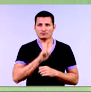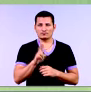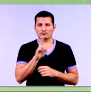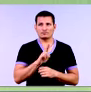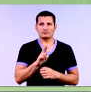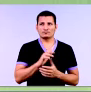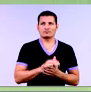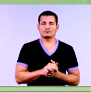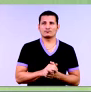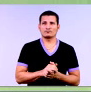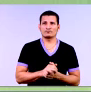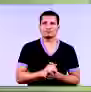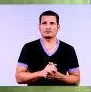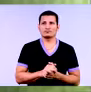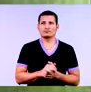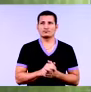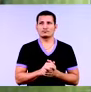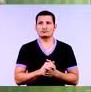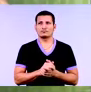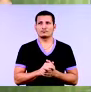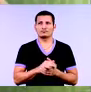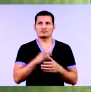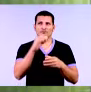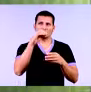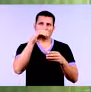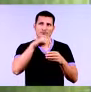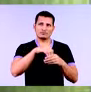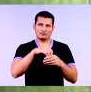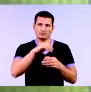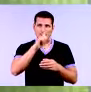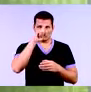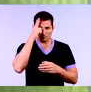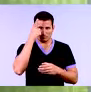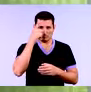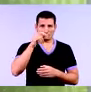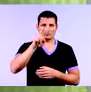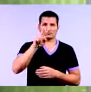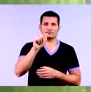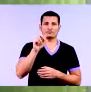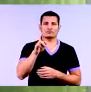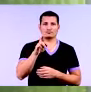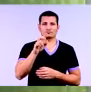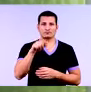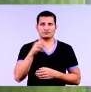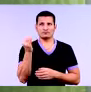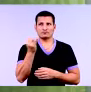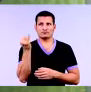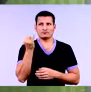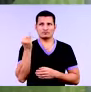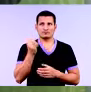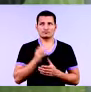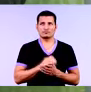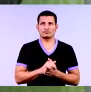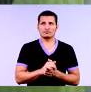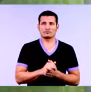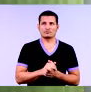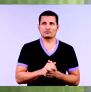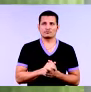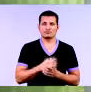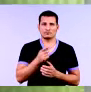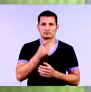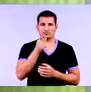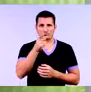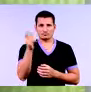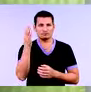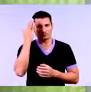vocês observaram, inclusive dentro da criação de variáveis. É muito importante você